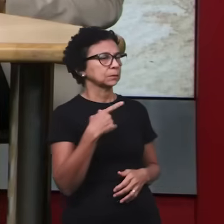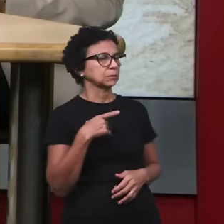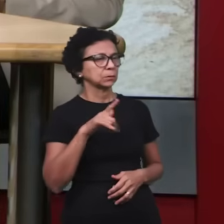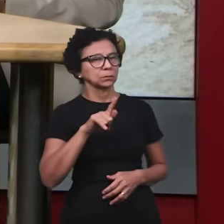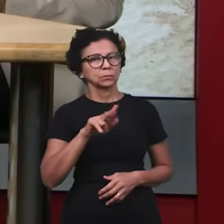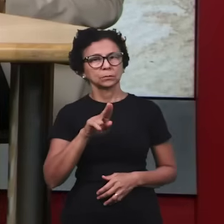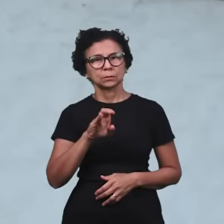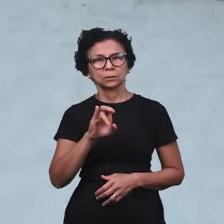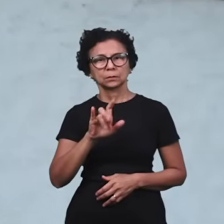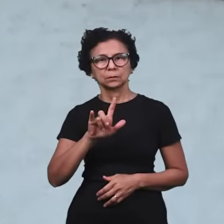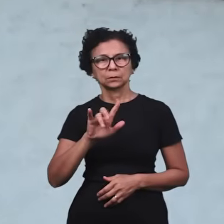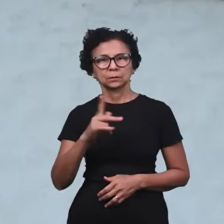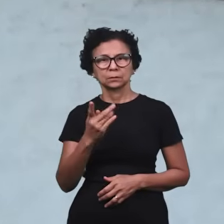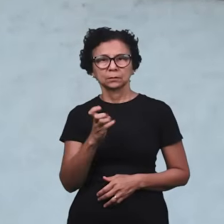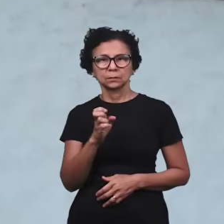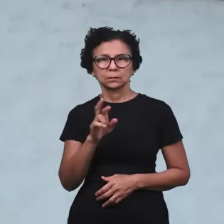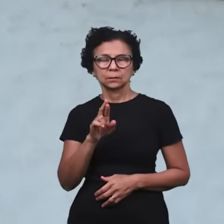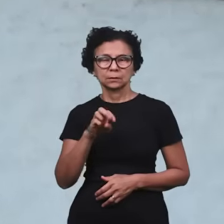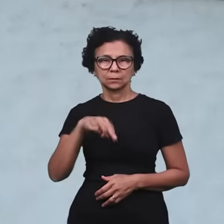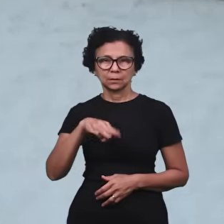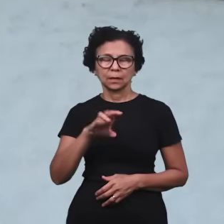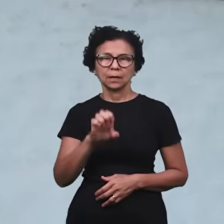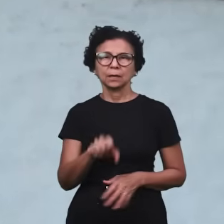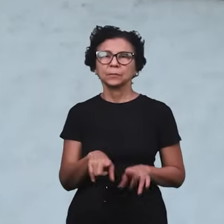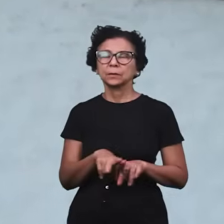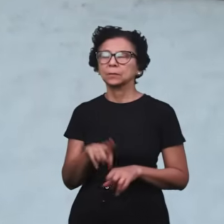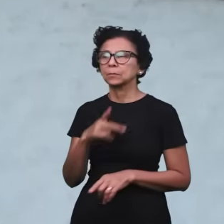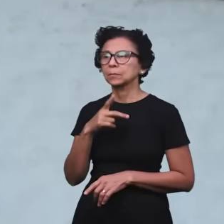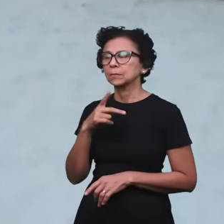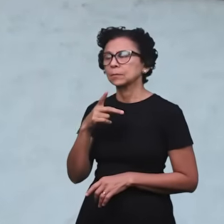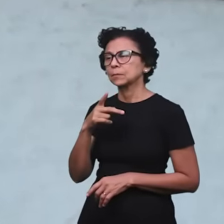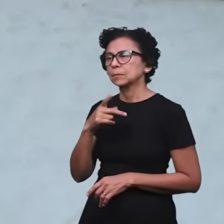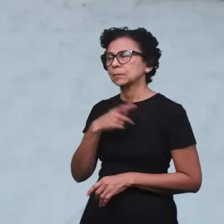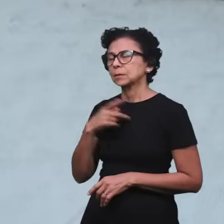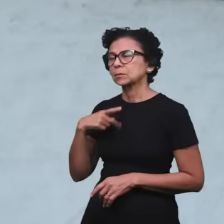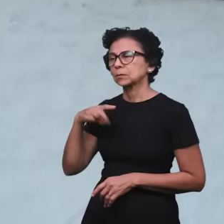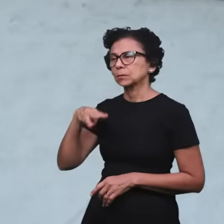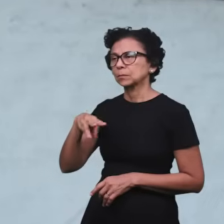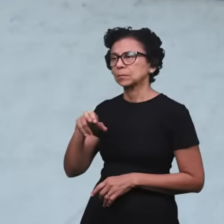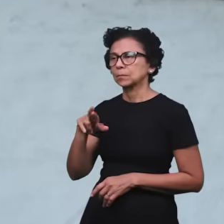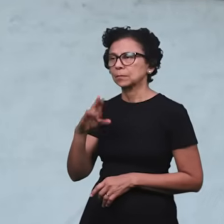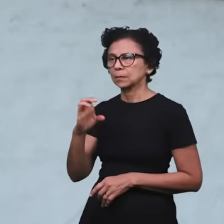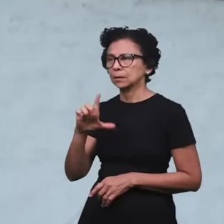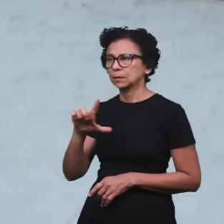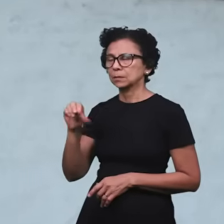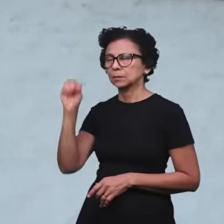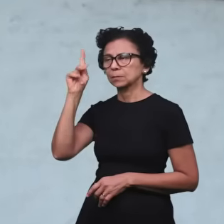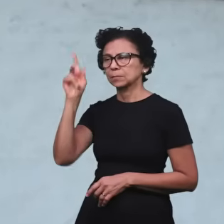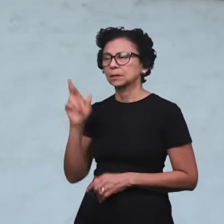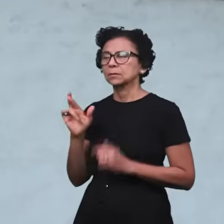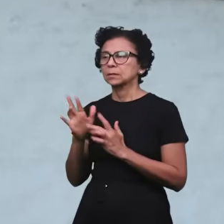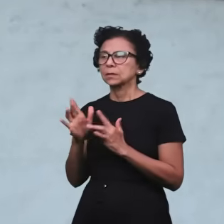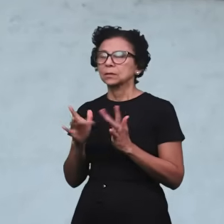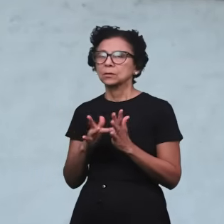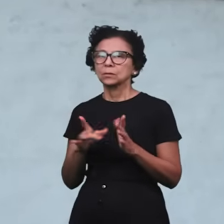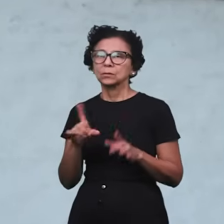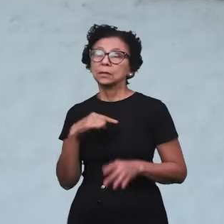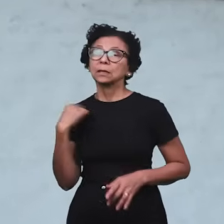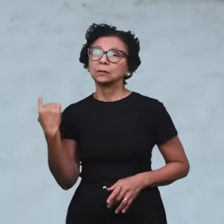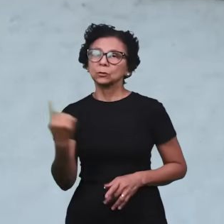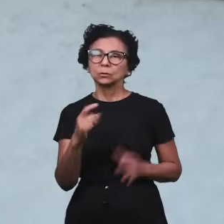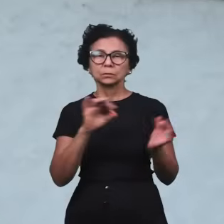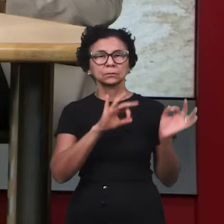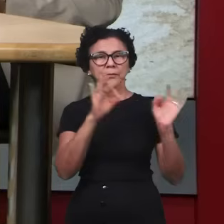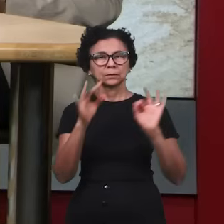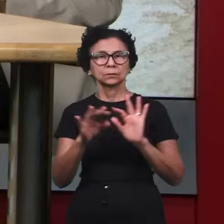pastor Marcelo, também estendemos a saudação a todos que estão assistindo, que Deus possa abençoá-los. Queria